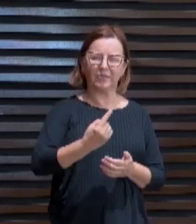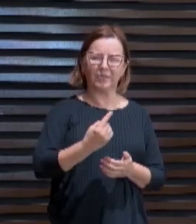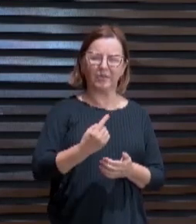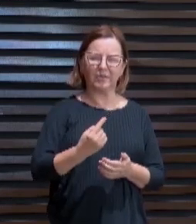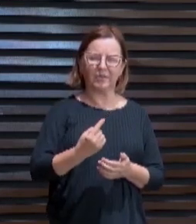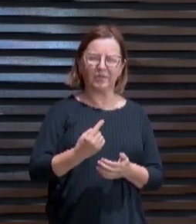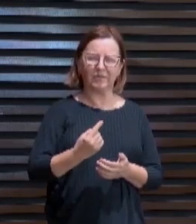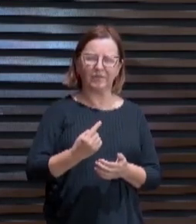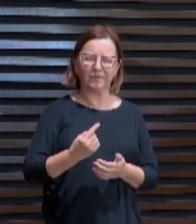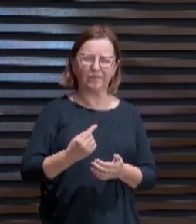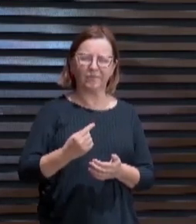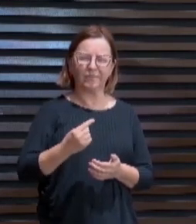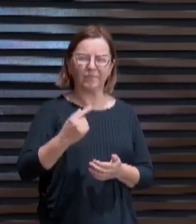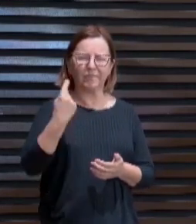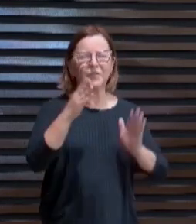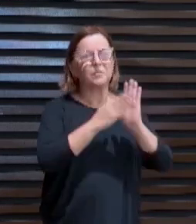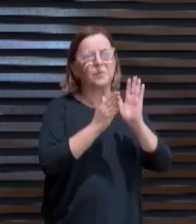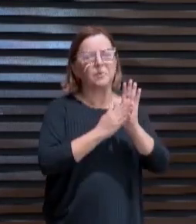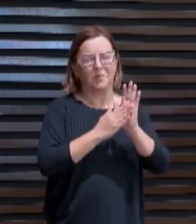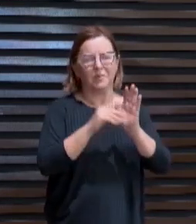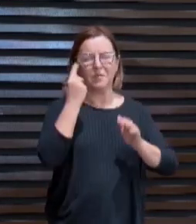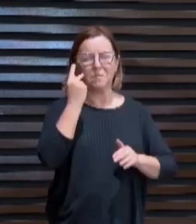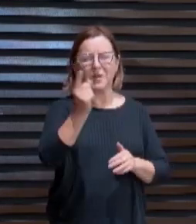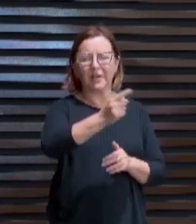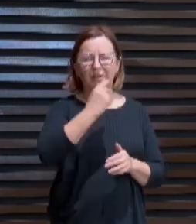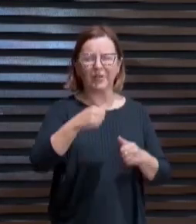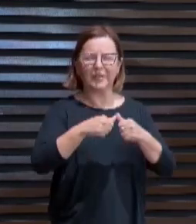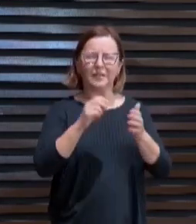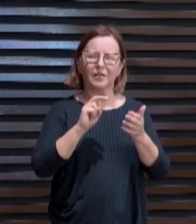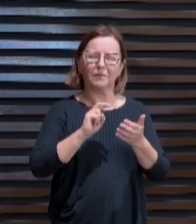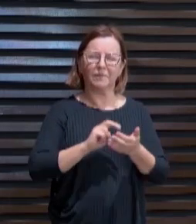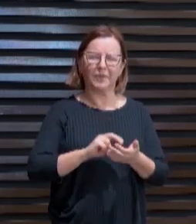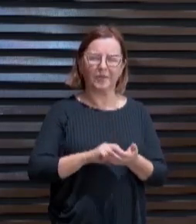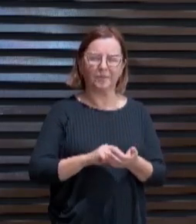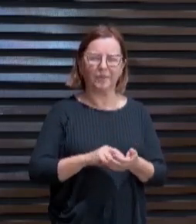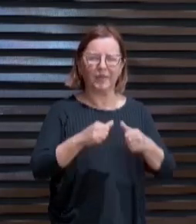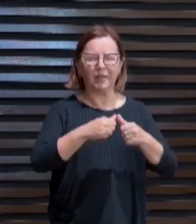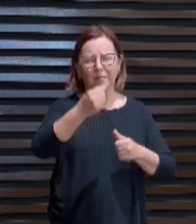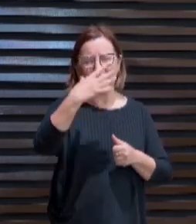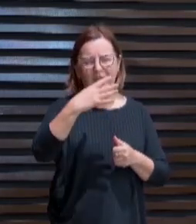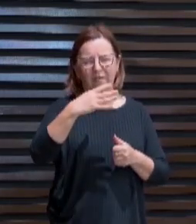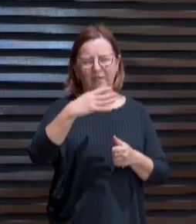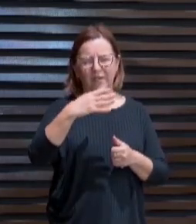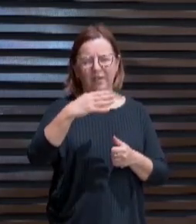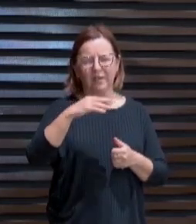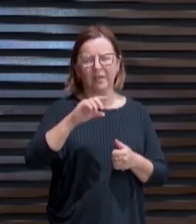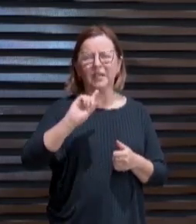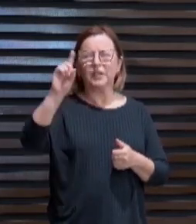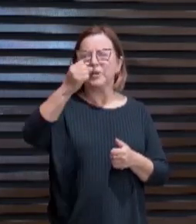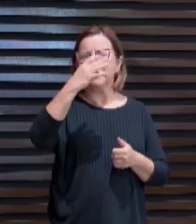Tu tens para nós nesta manhã, meu Pai. Esta palavra revelada a João,